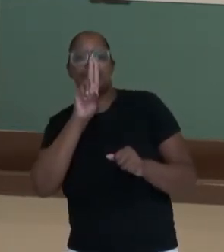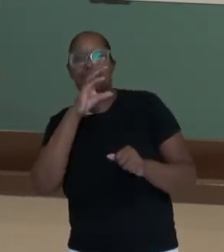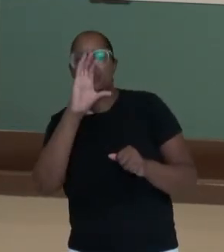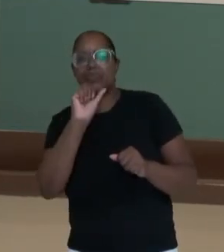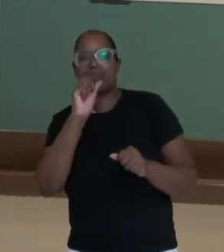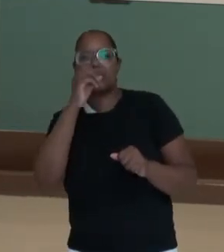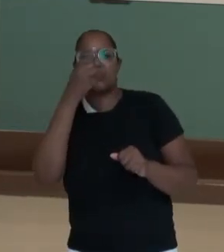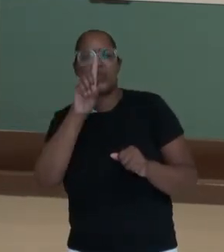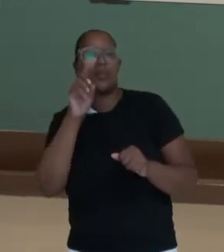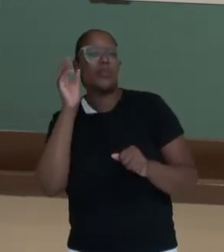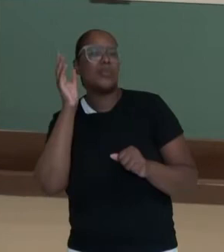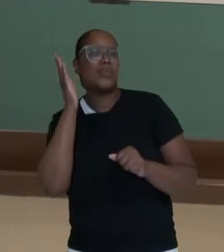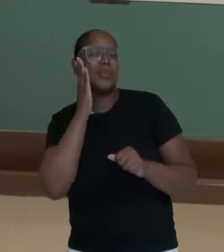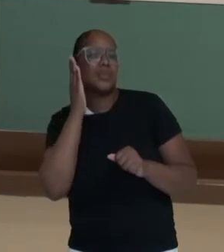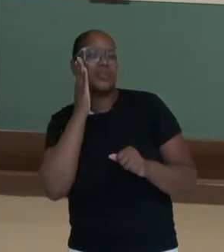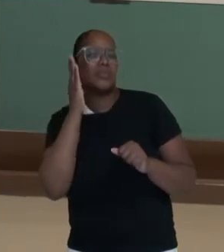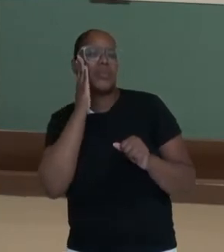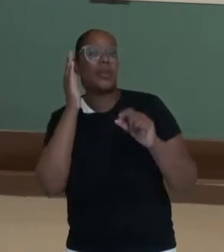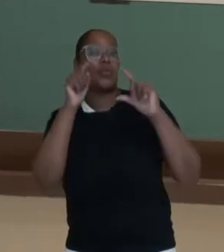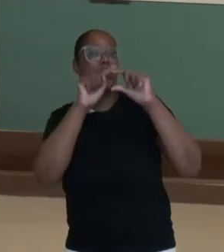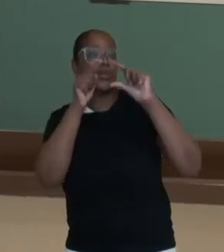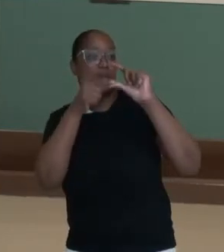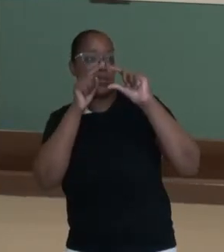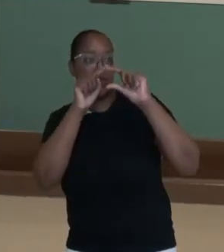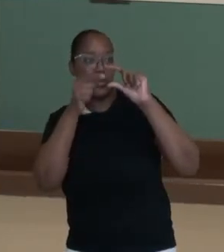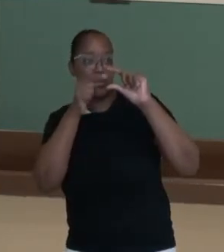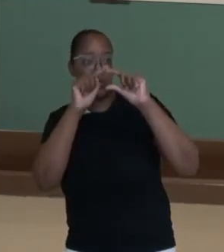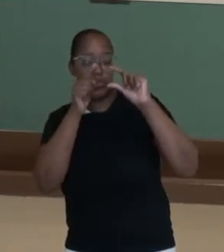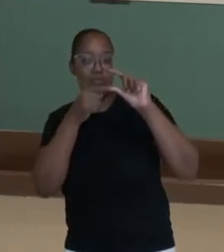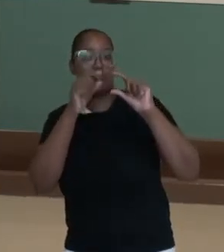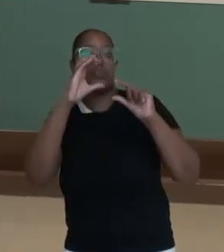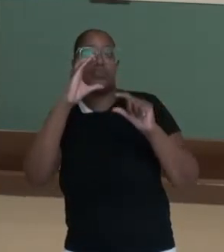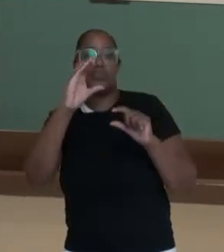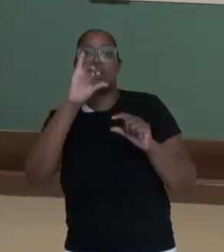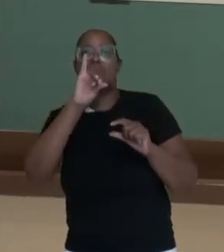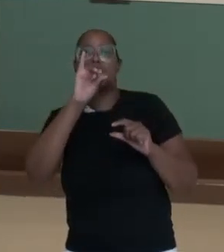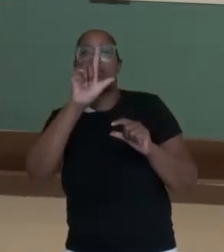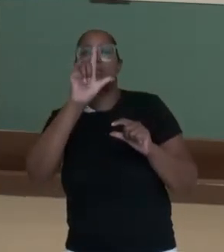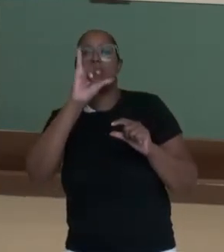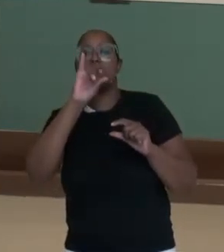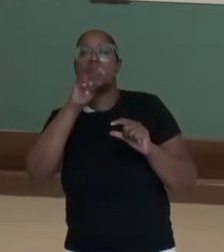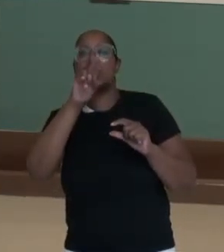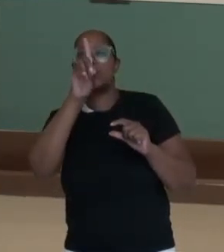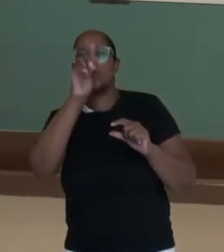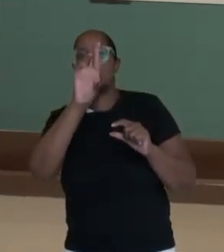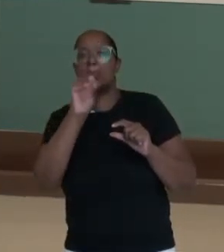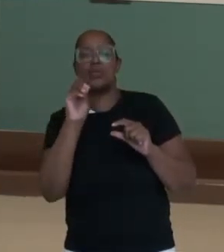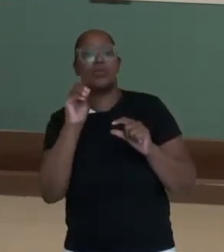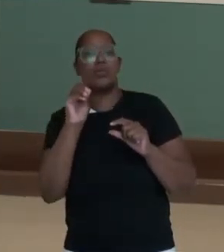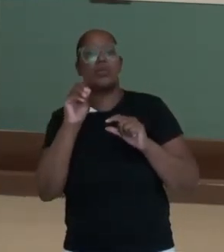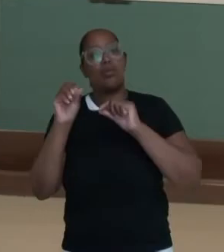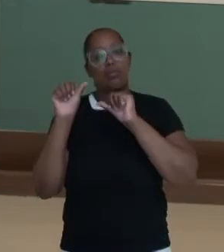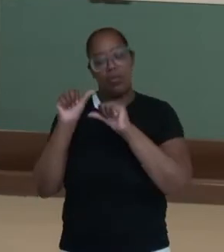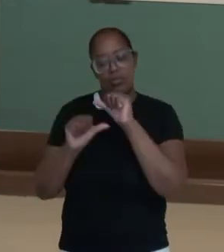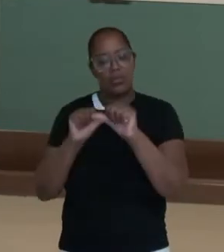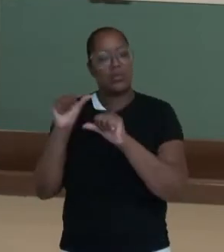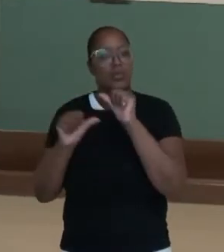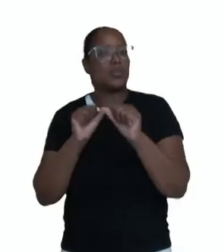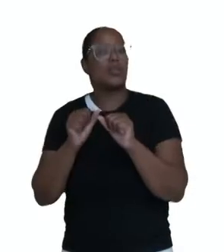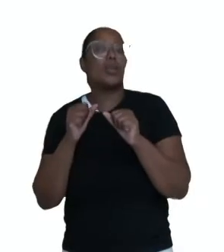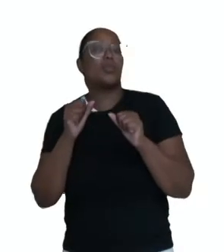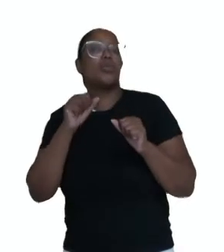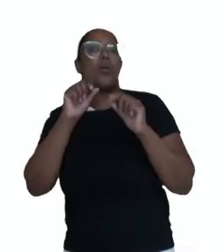o cilindro. Então nós temos aqui, ó, o cilindro exatamente através da revolução do quê? De